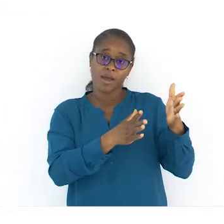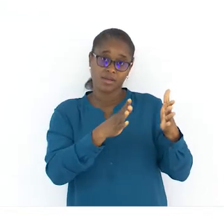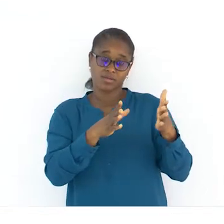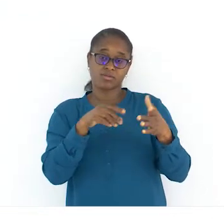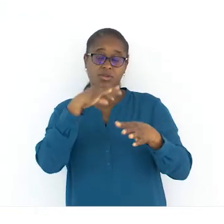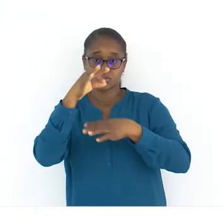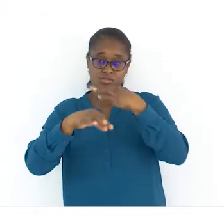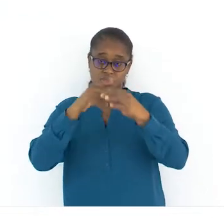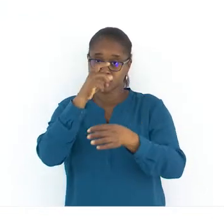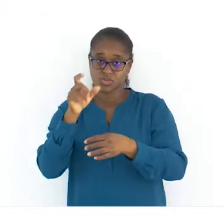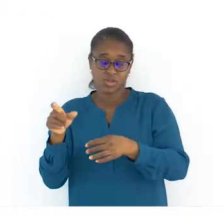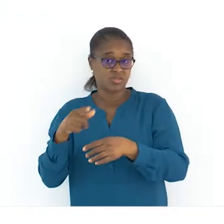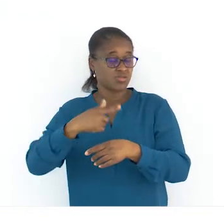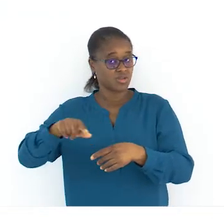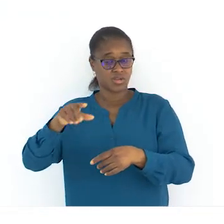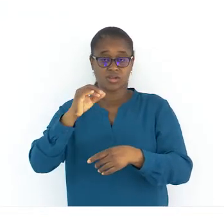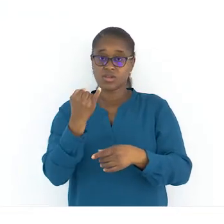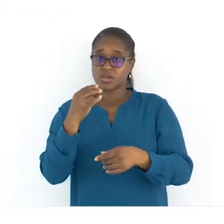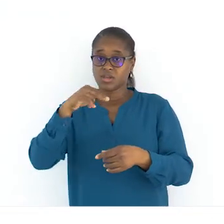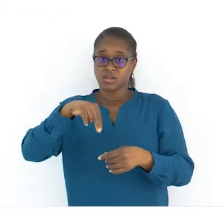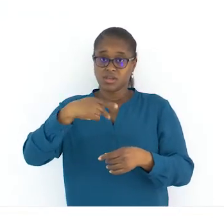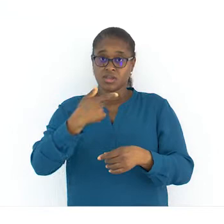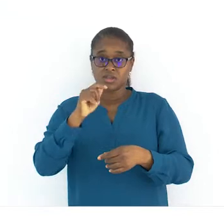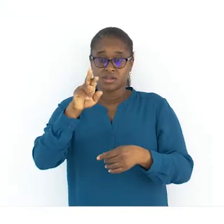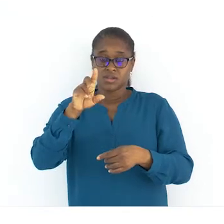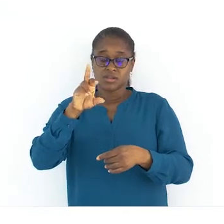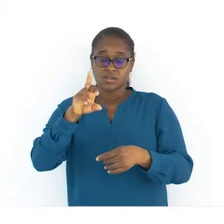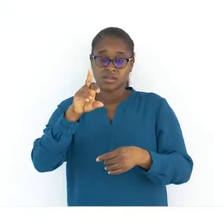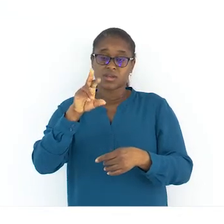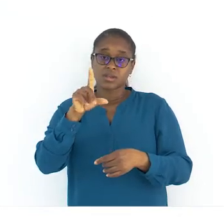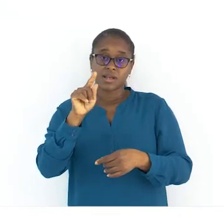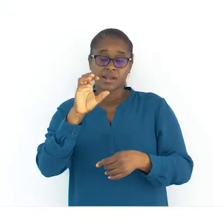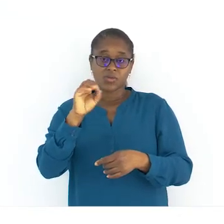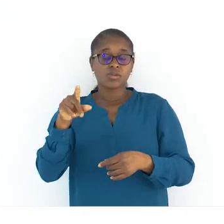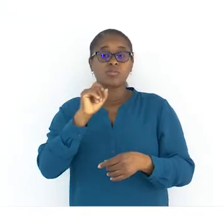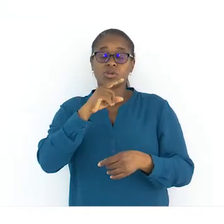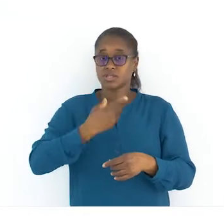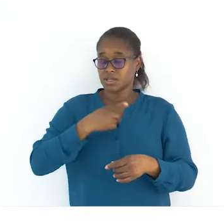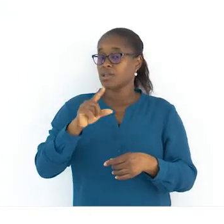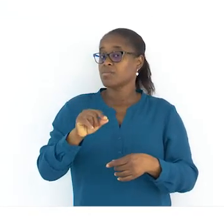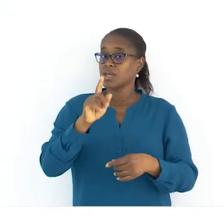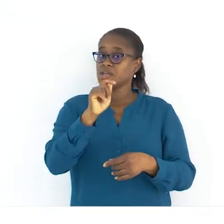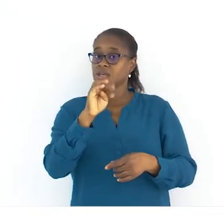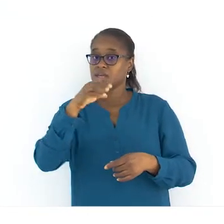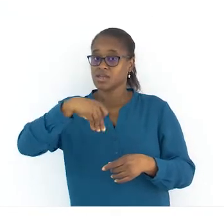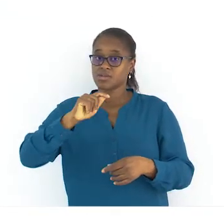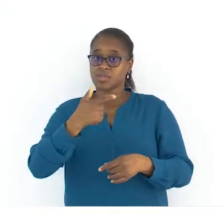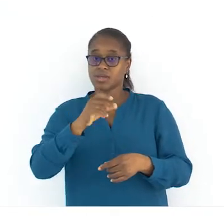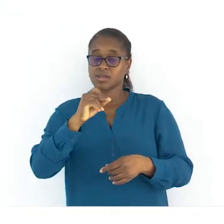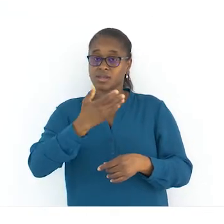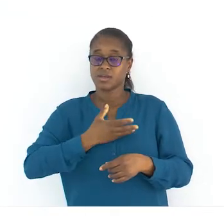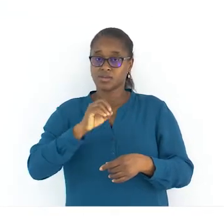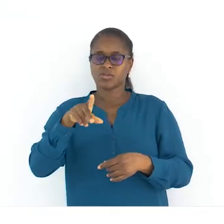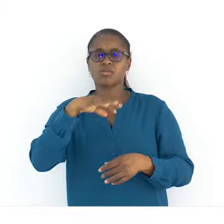é dirigida a um interlocutor, neste caso também pode ser um espectador. Predomínio de discurso na segunda